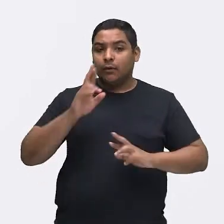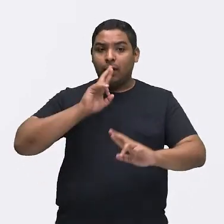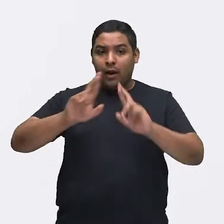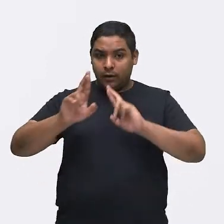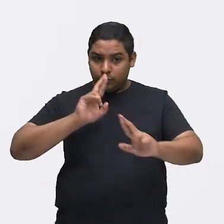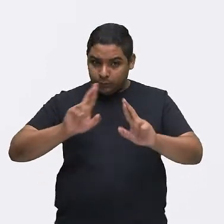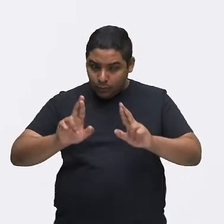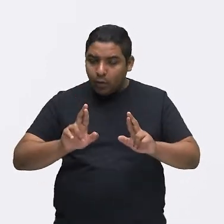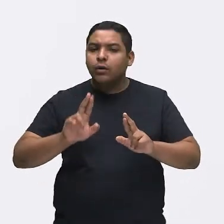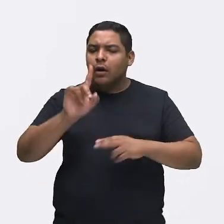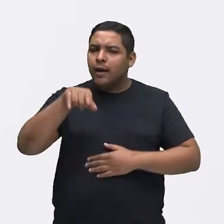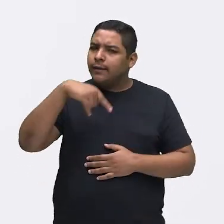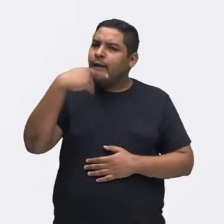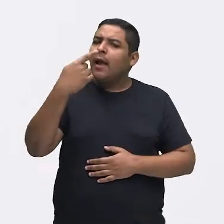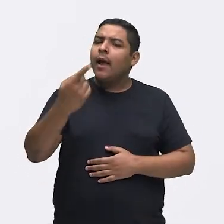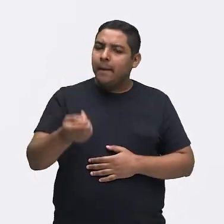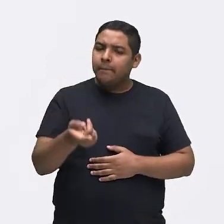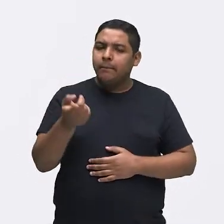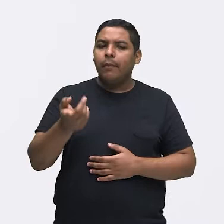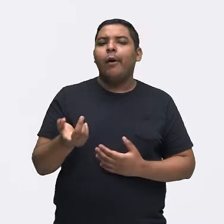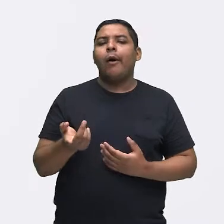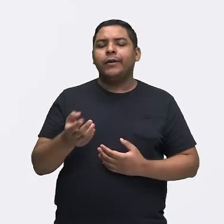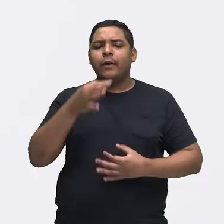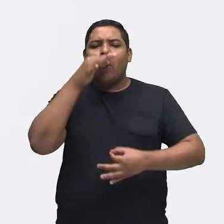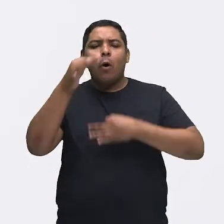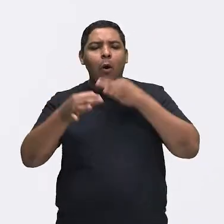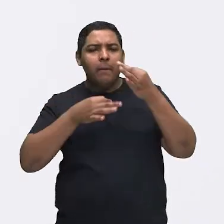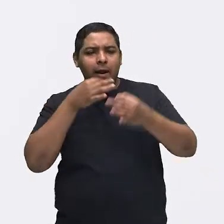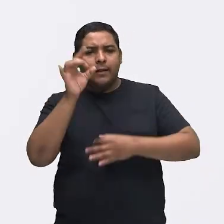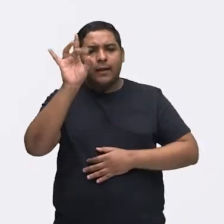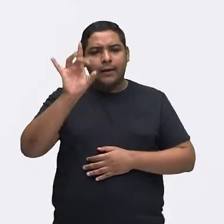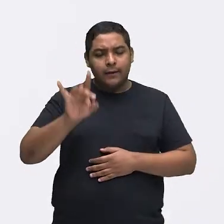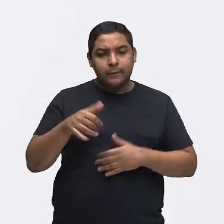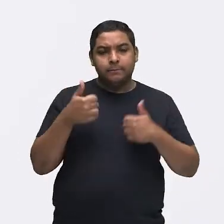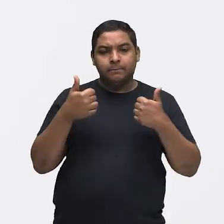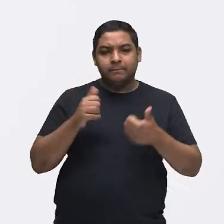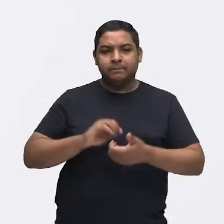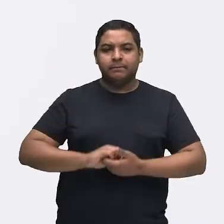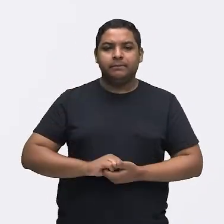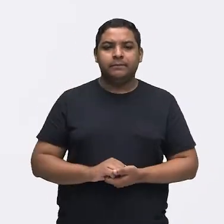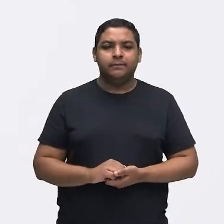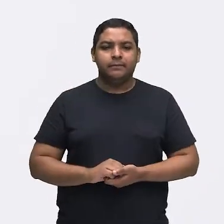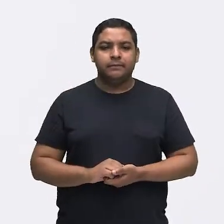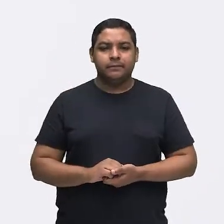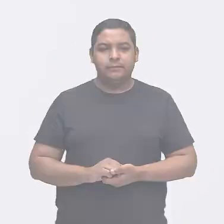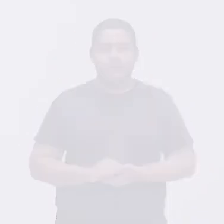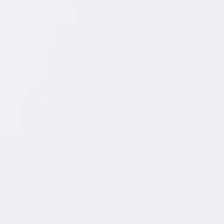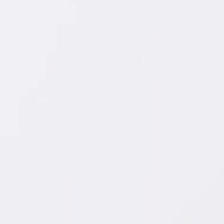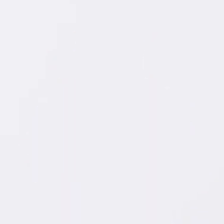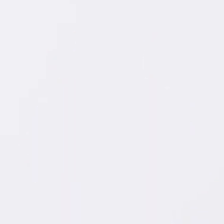as questões, daqui a pouco nós vamos comentar cada uma delas.